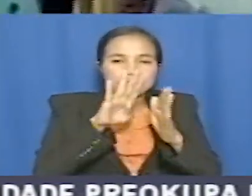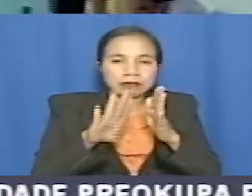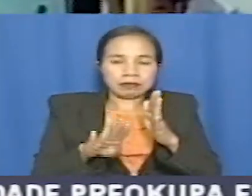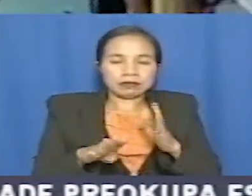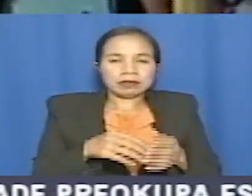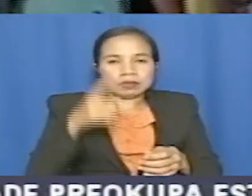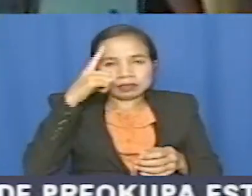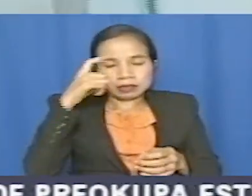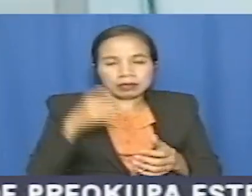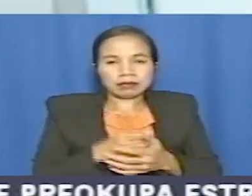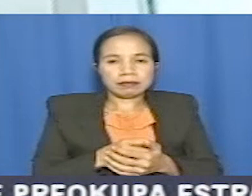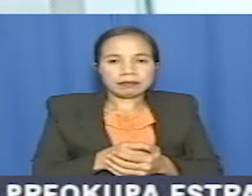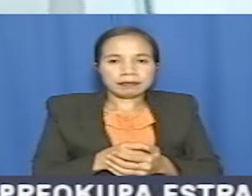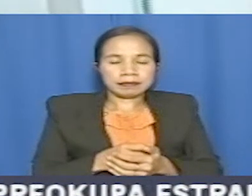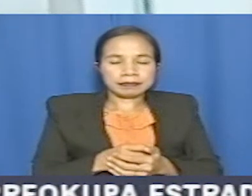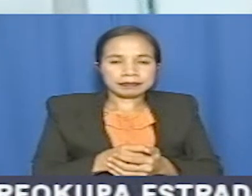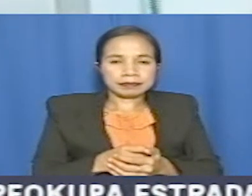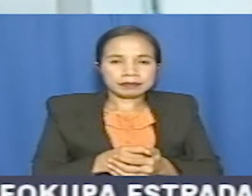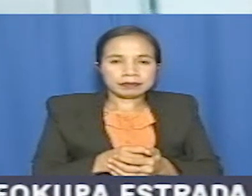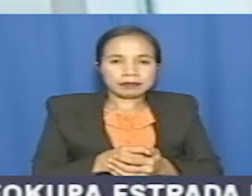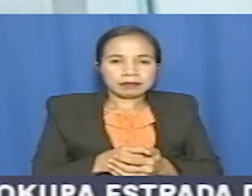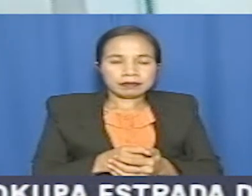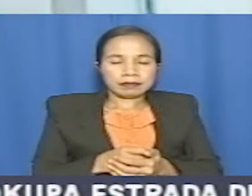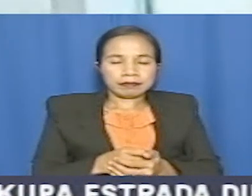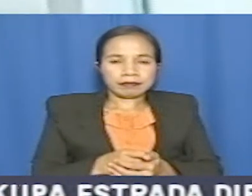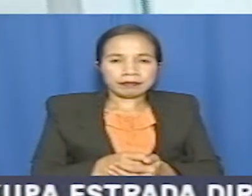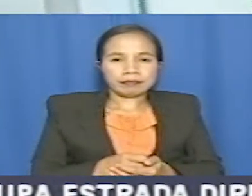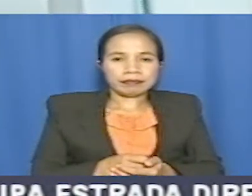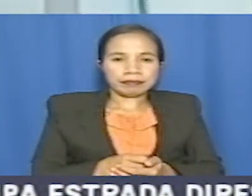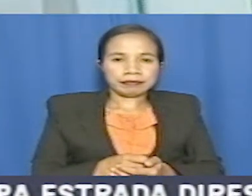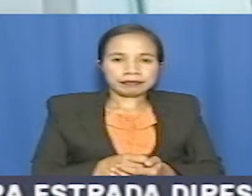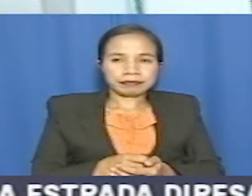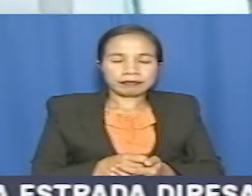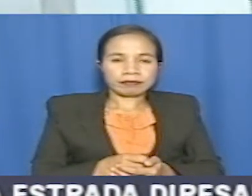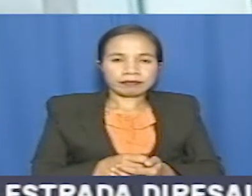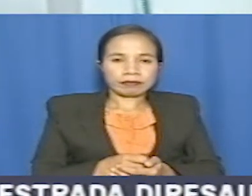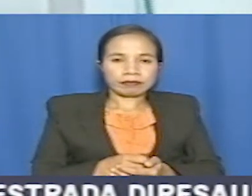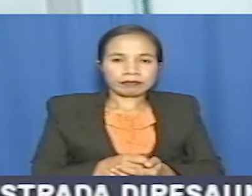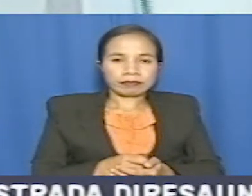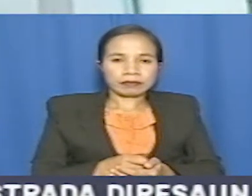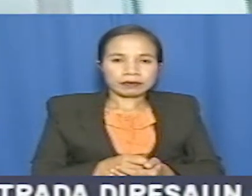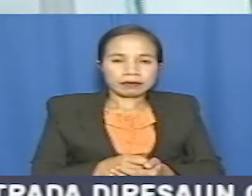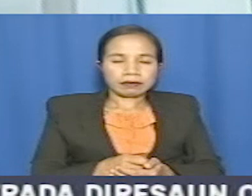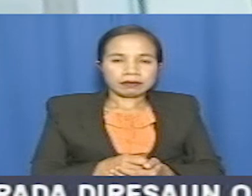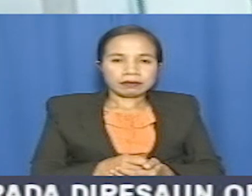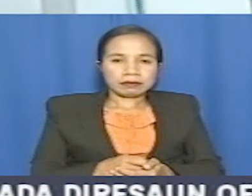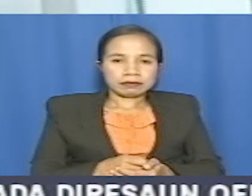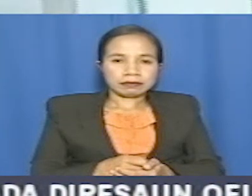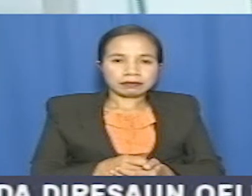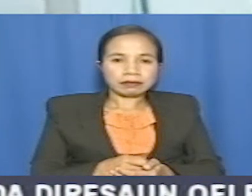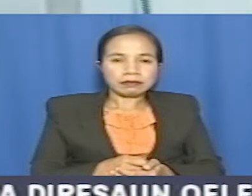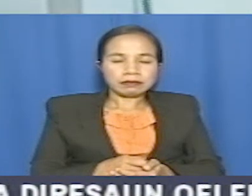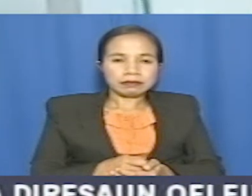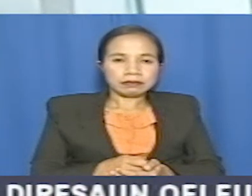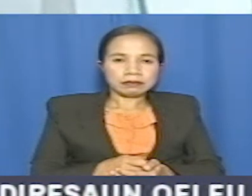pandemia global. Quando a Cira é OPD, não é mais tudo, também liga a preocupação